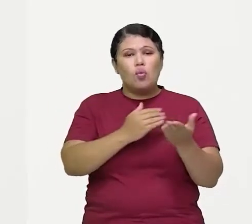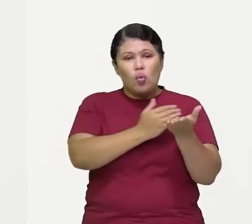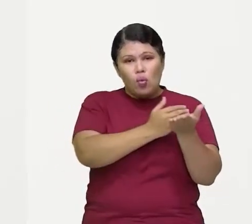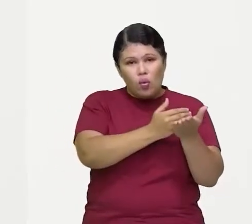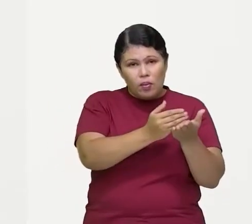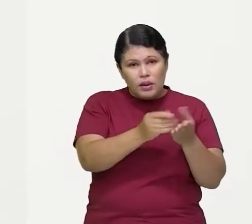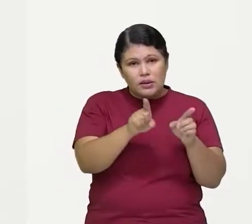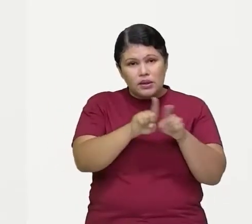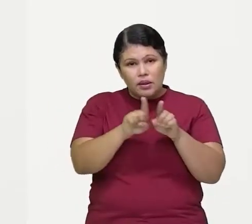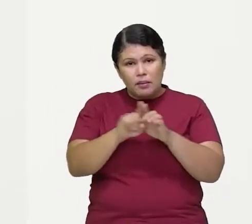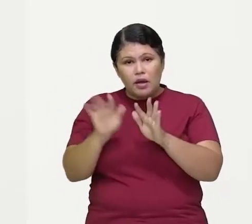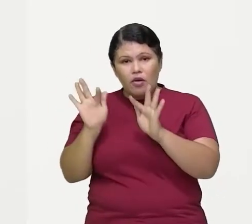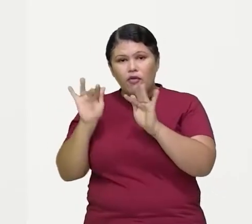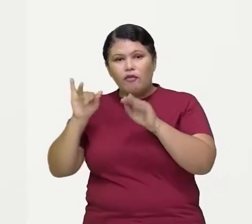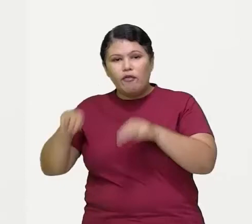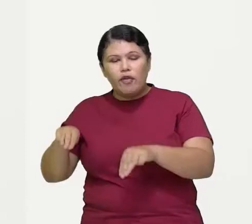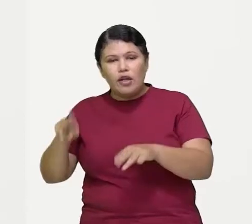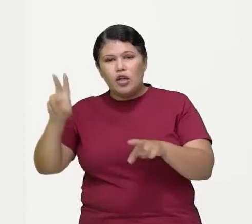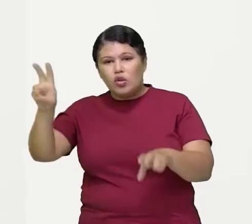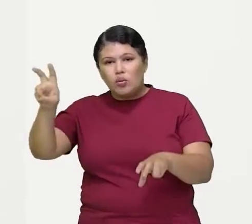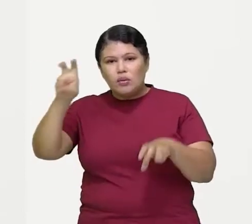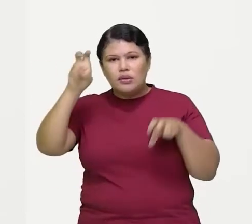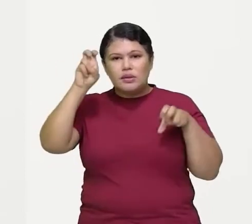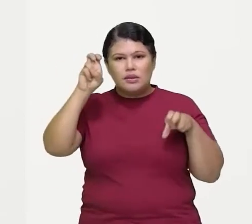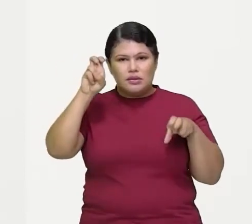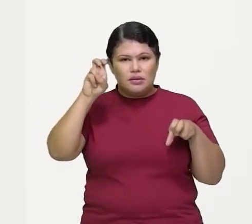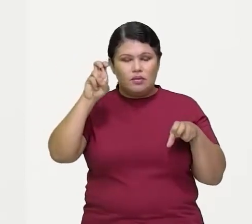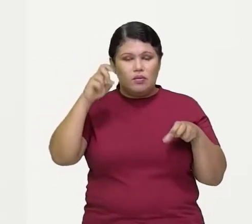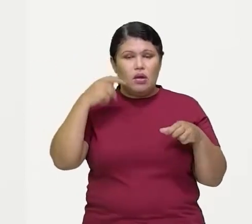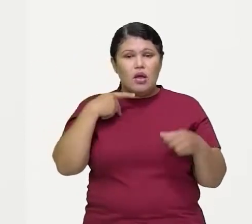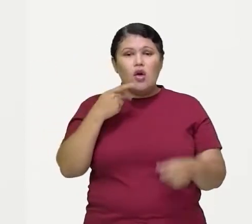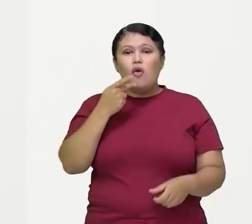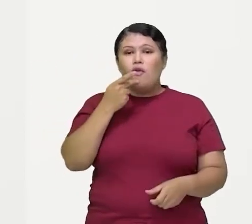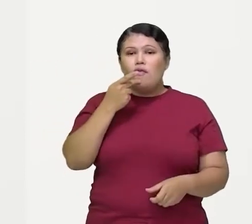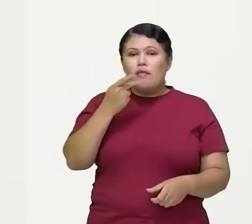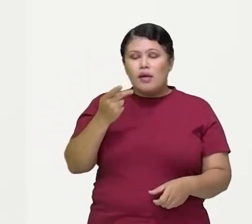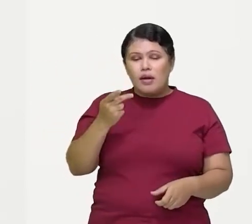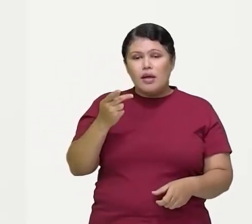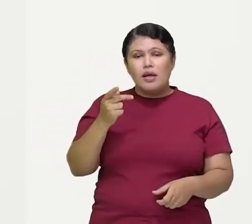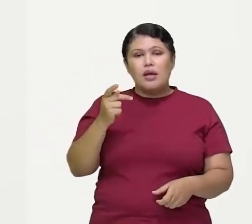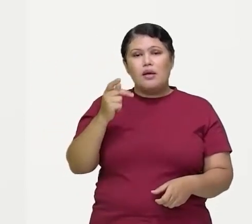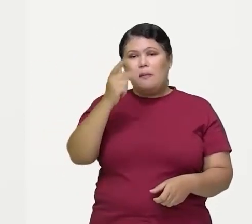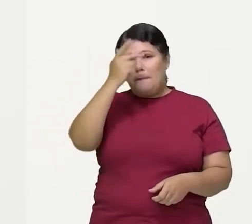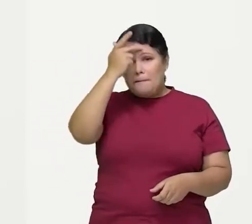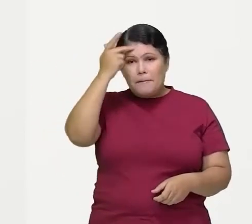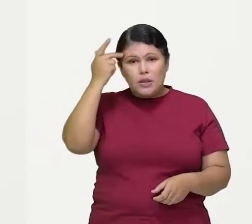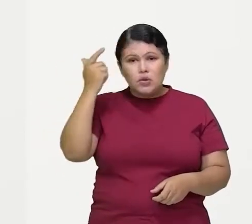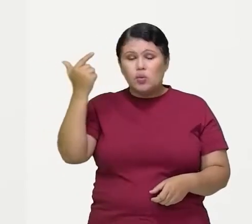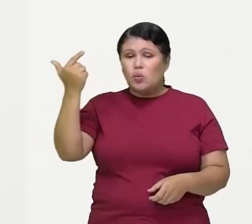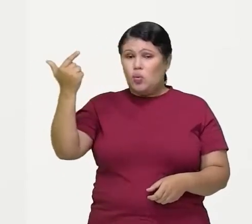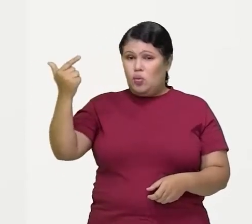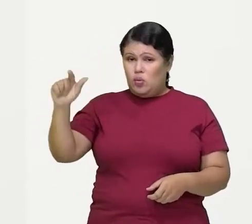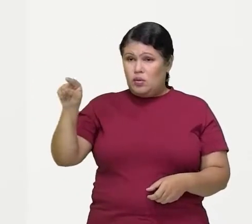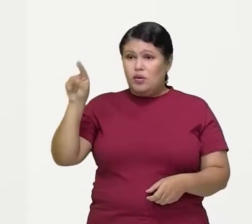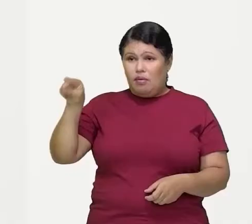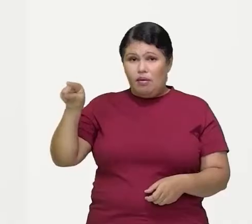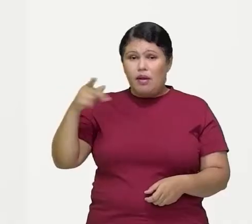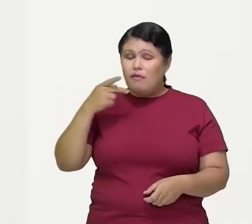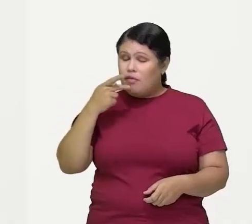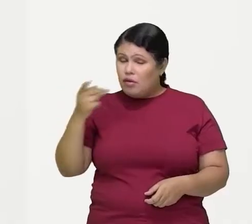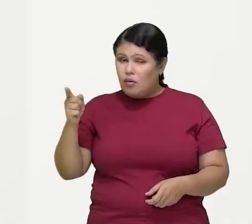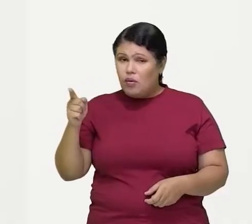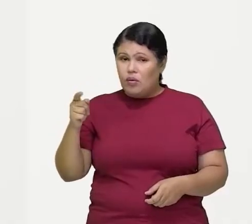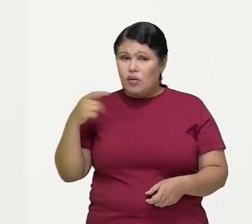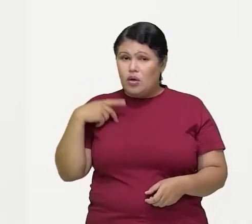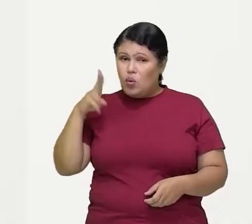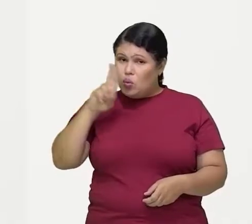uma citação. Eu citei uma expressão que uma outra pessoa falou.